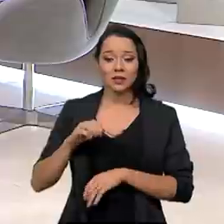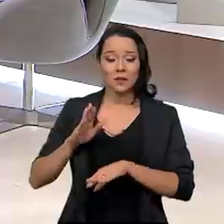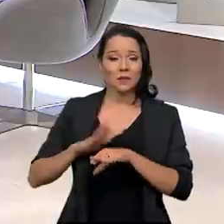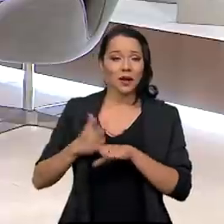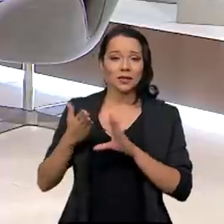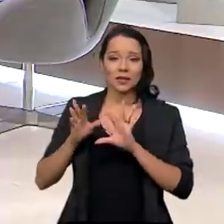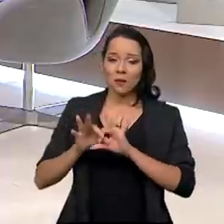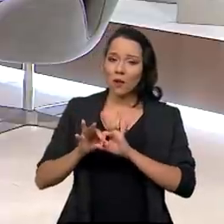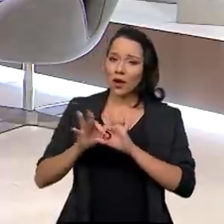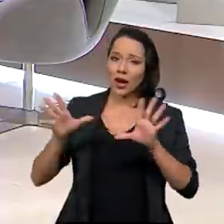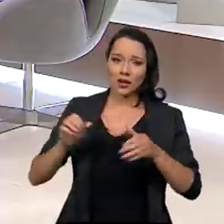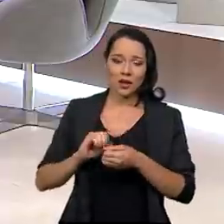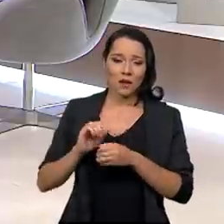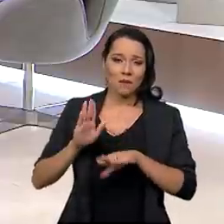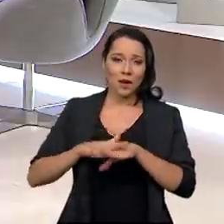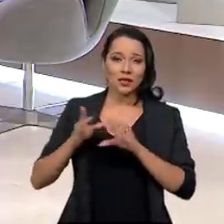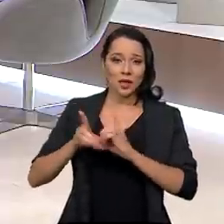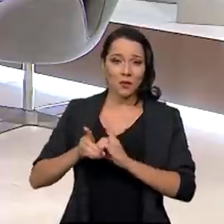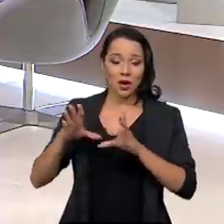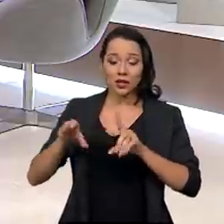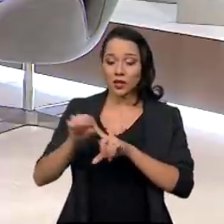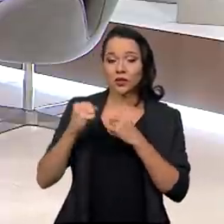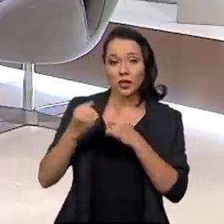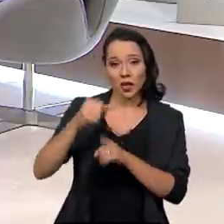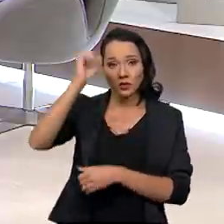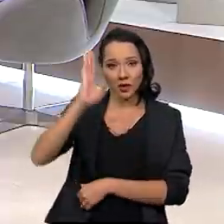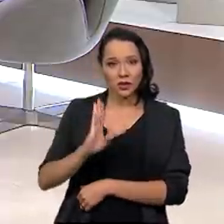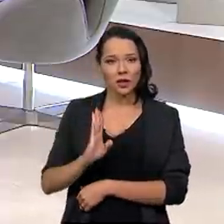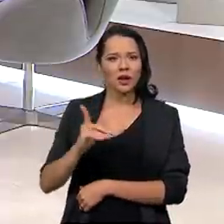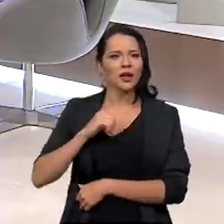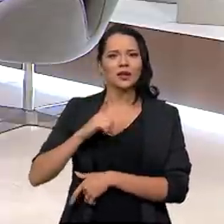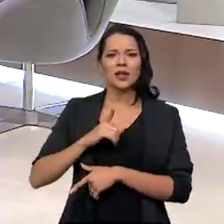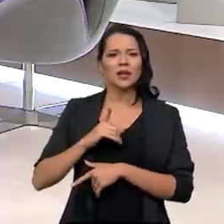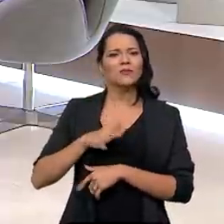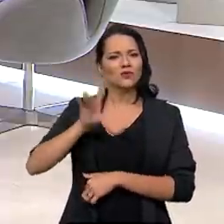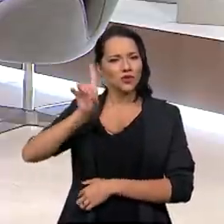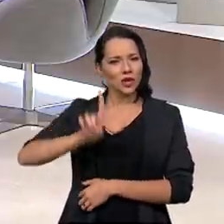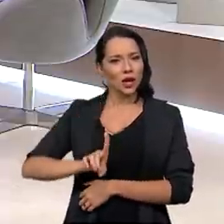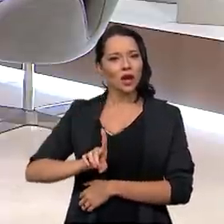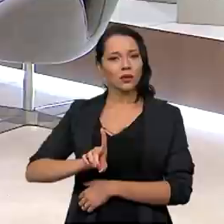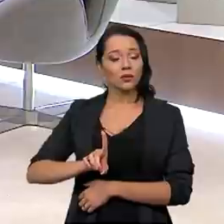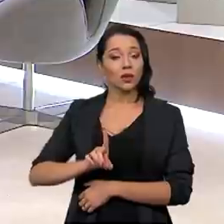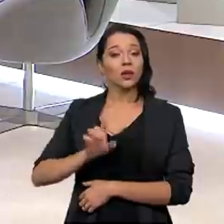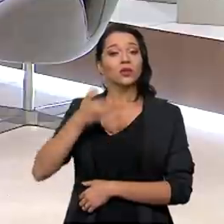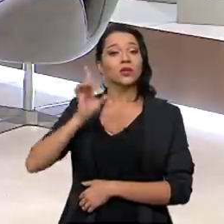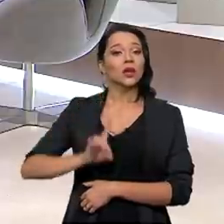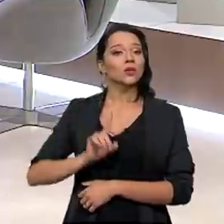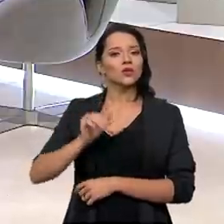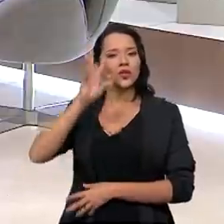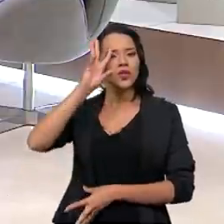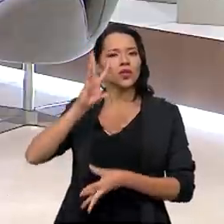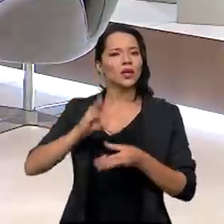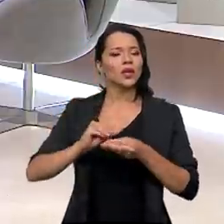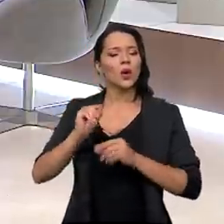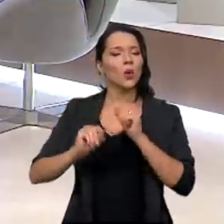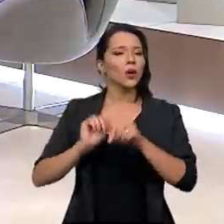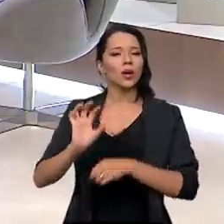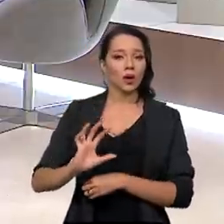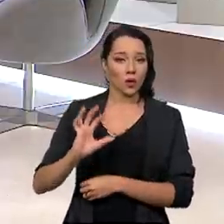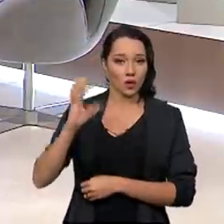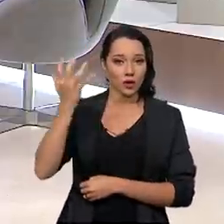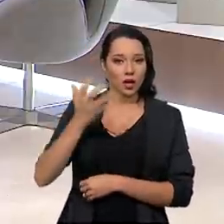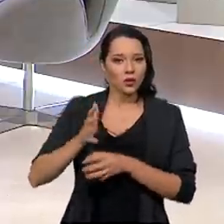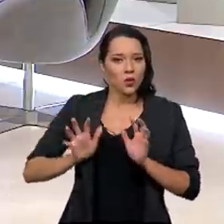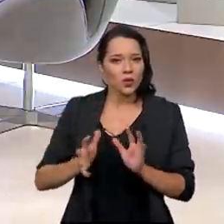democratizar. A sociedade brasileira, ela tem todo o direito, não só de entender o que acontece